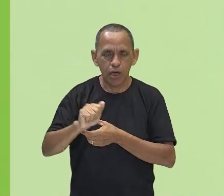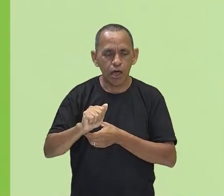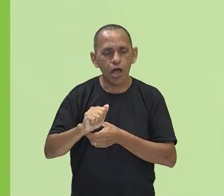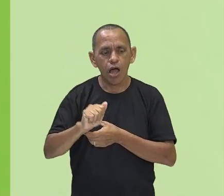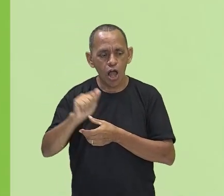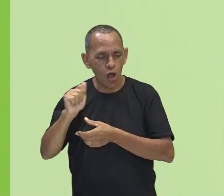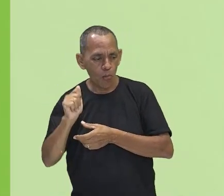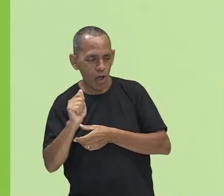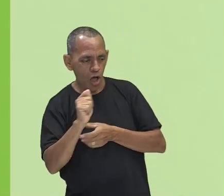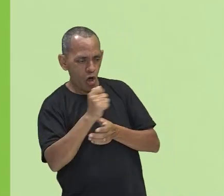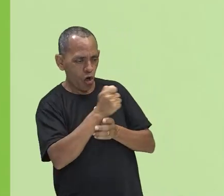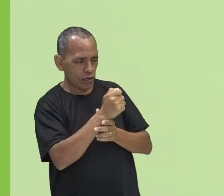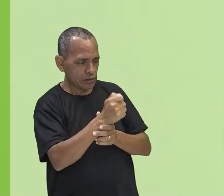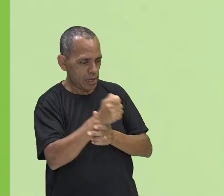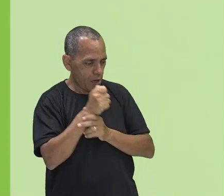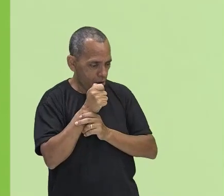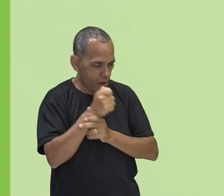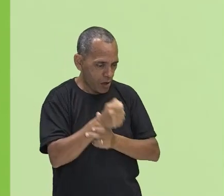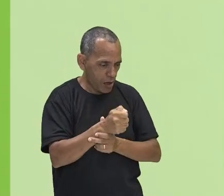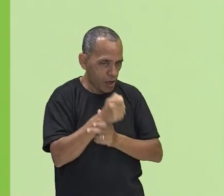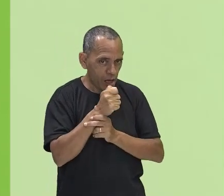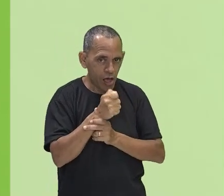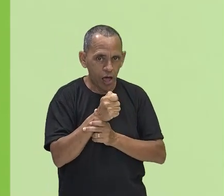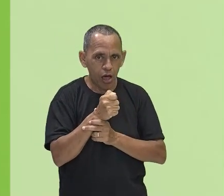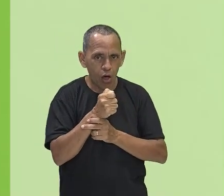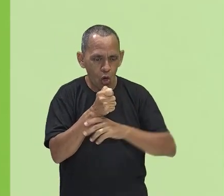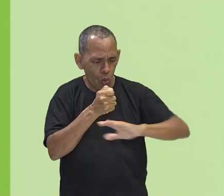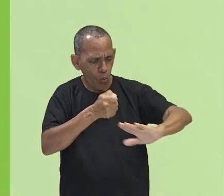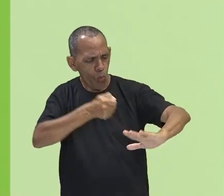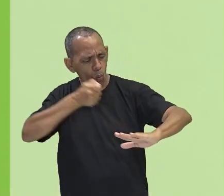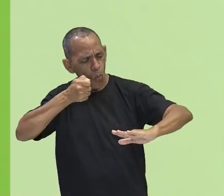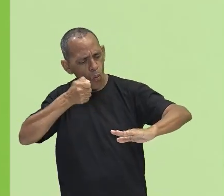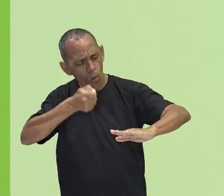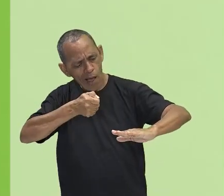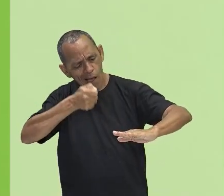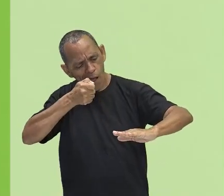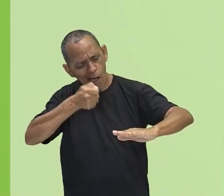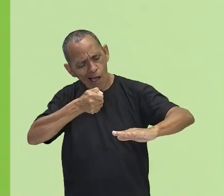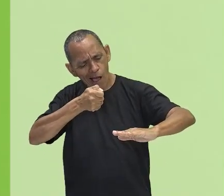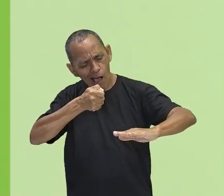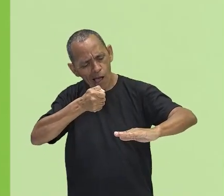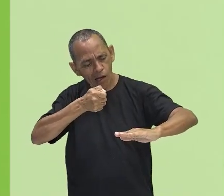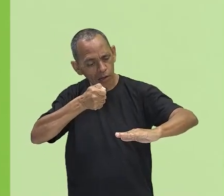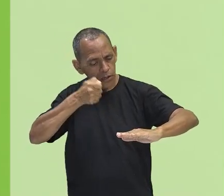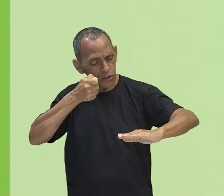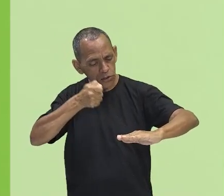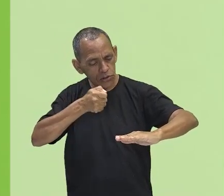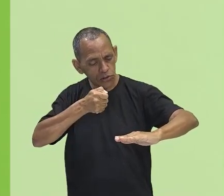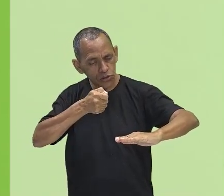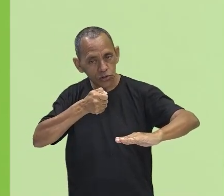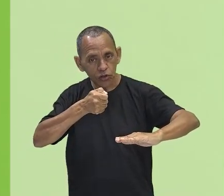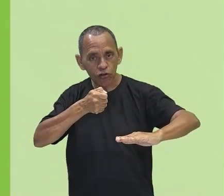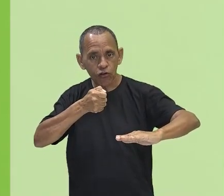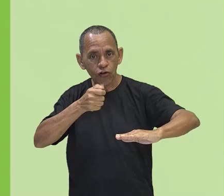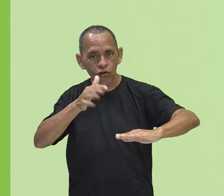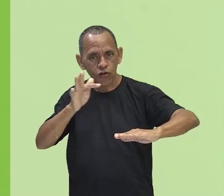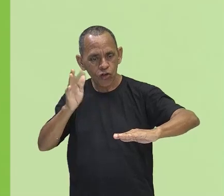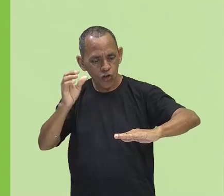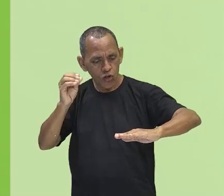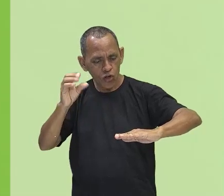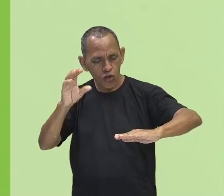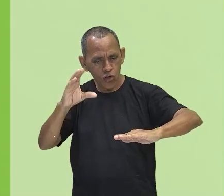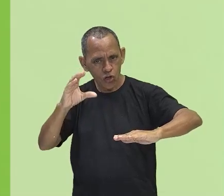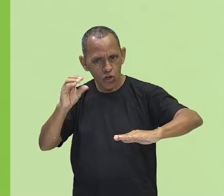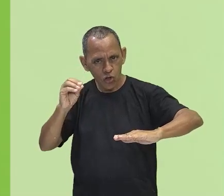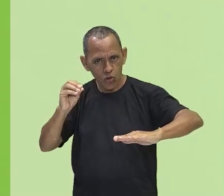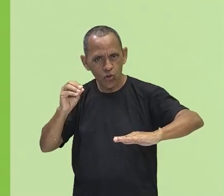posicionando a lente ali, aliás, você está posicionando o objeto entre o foco e o centro óptico, de modo que eu tenho